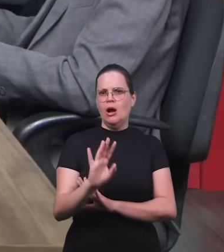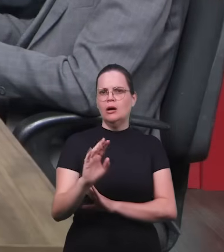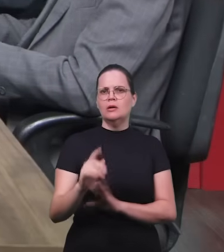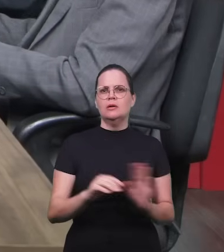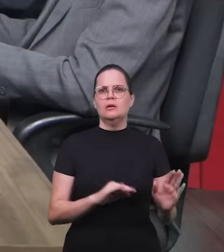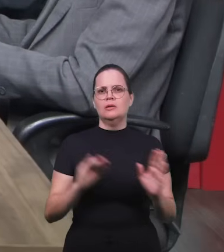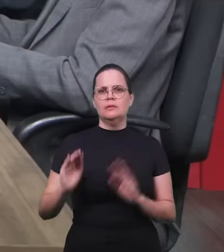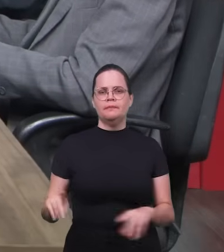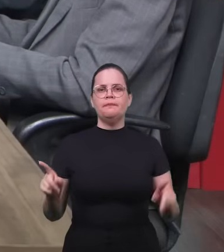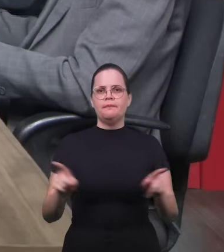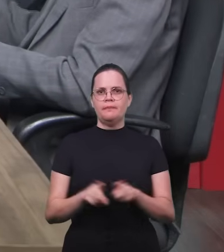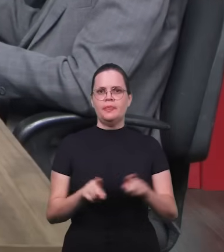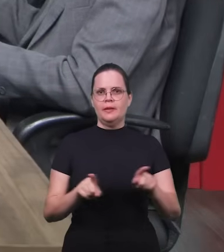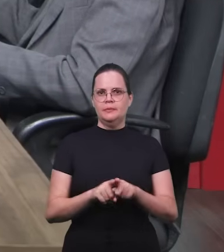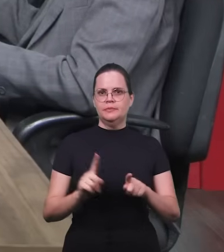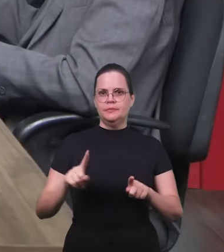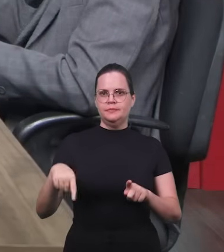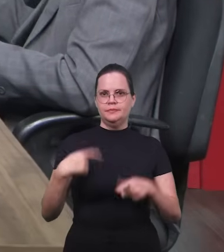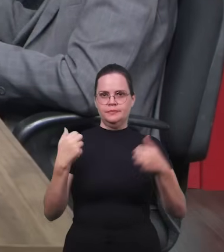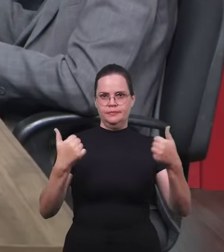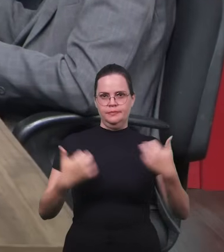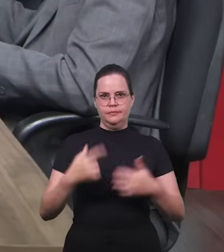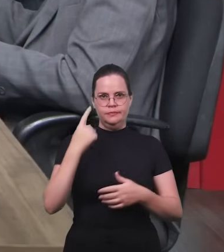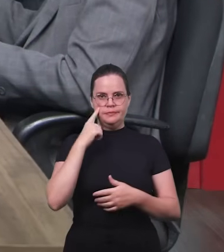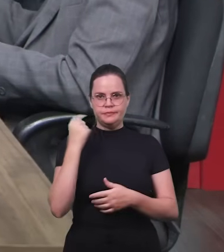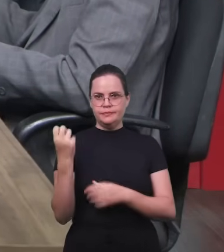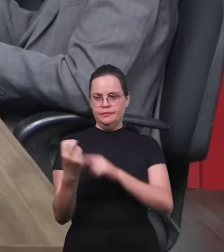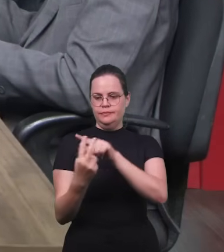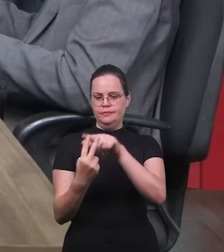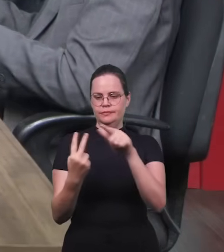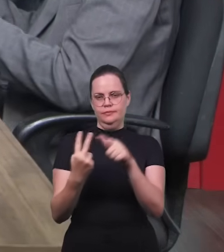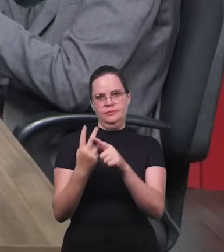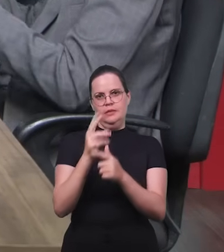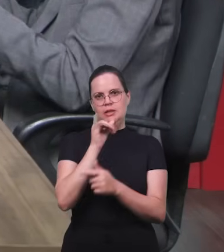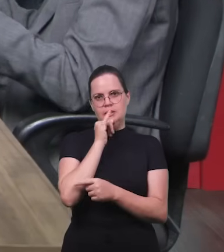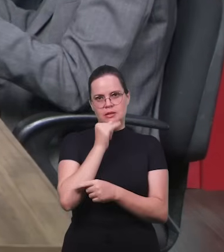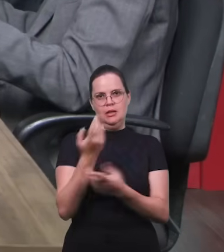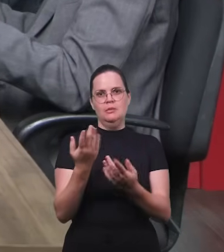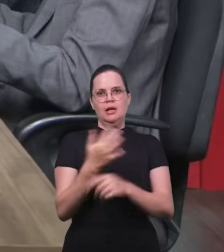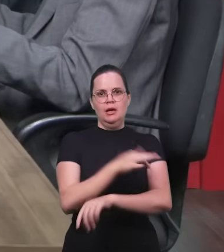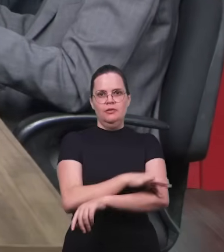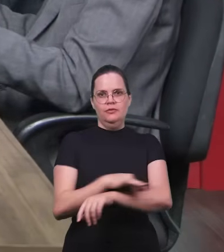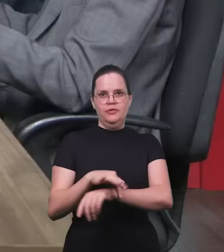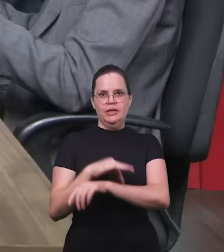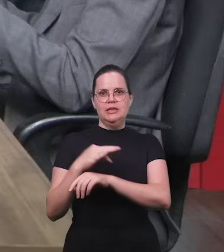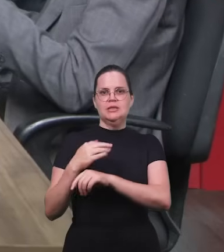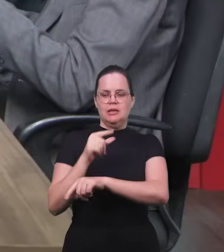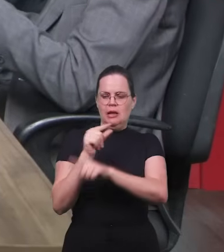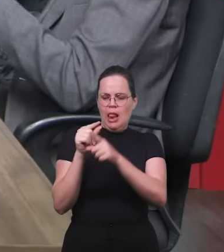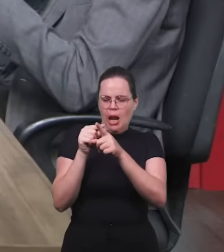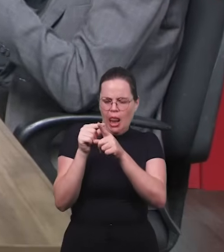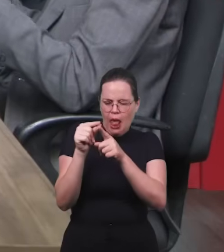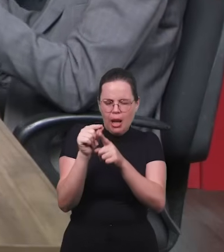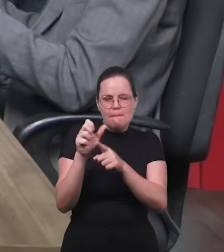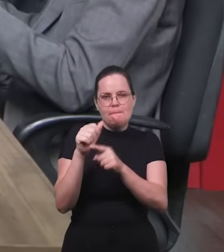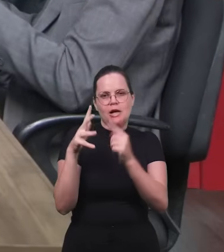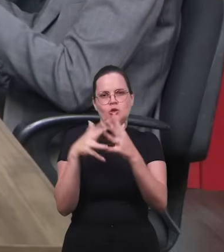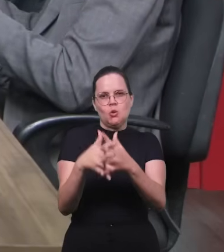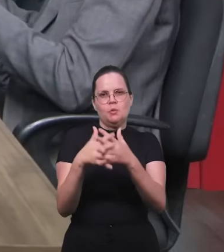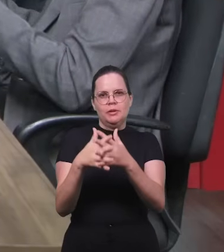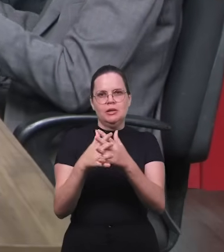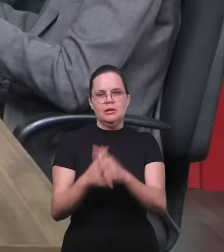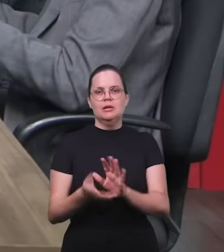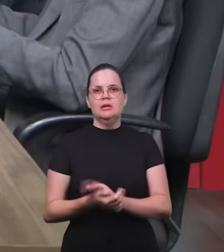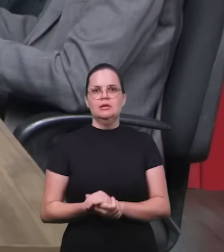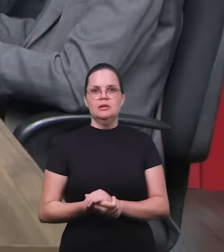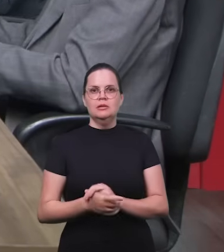destacar, né, que nós trouxemos aqui esses dois exemplos, né? Sim. A física quântica é muito mais complexa, e é para trazer para que fique